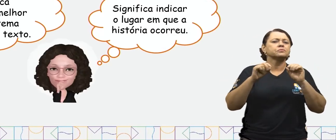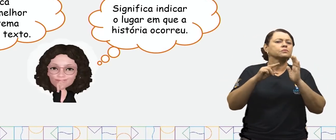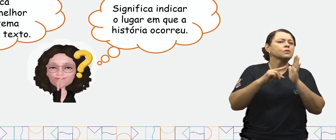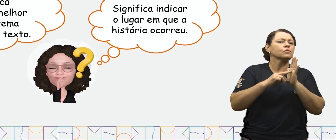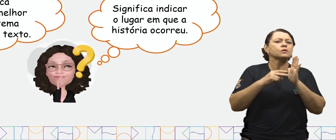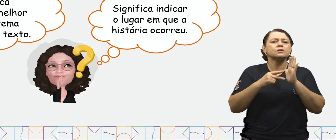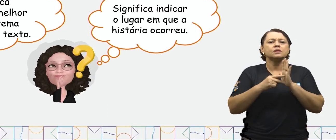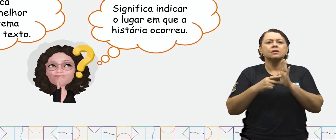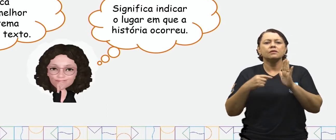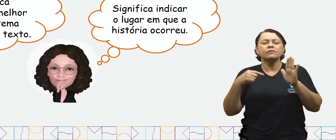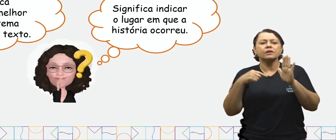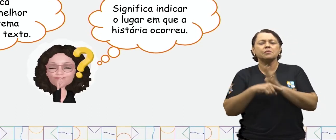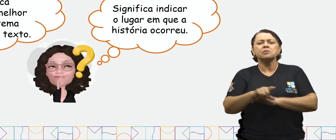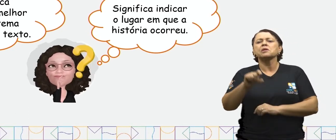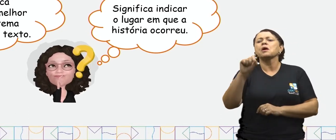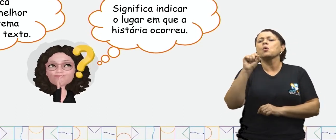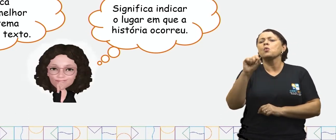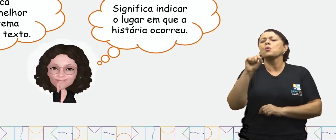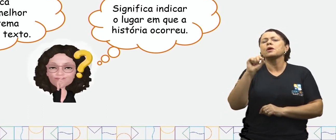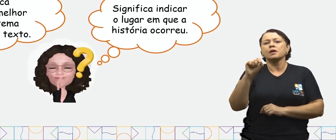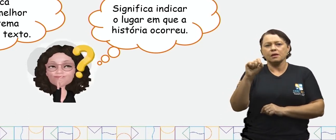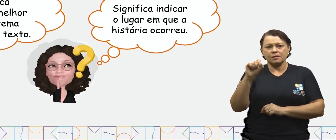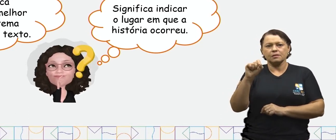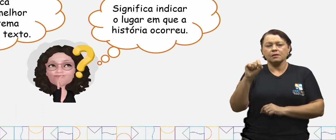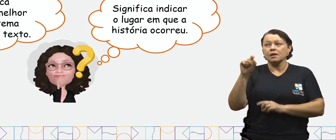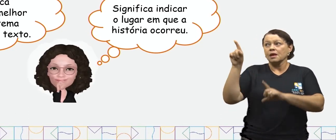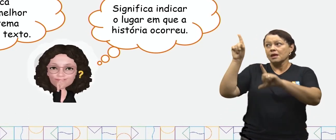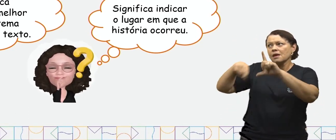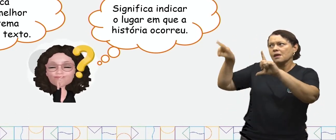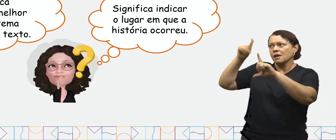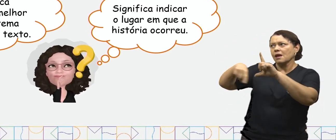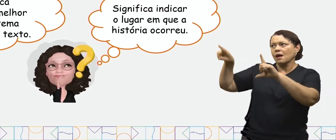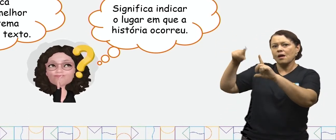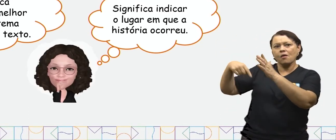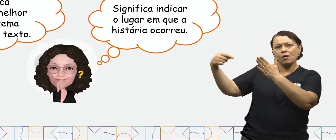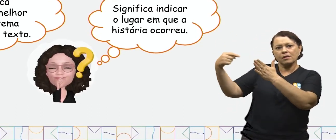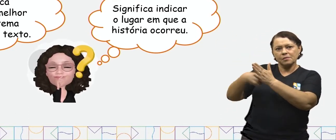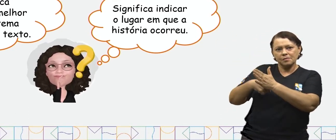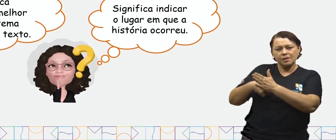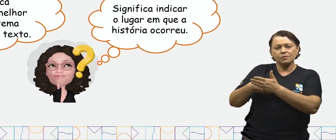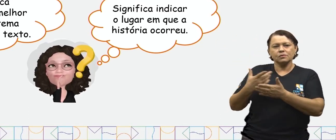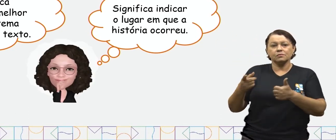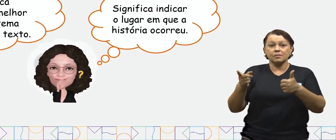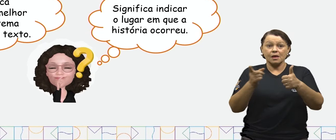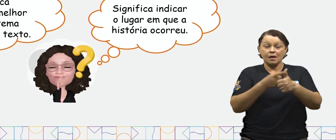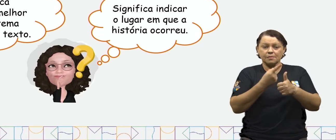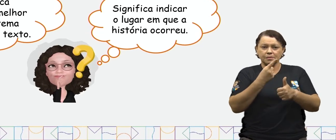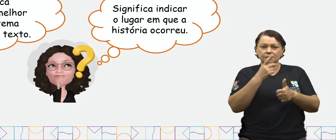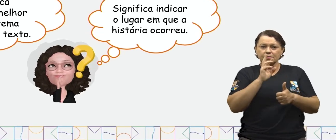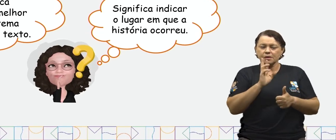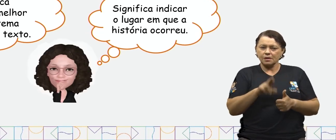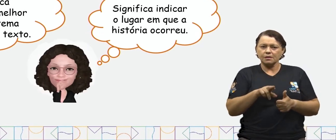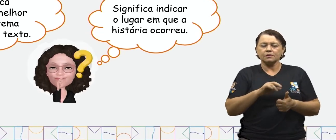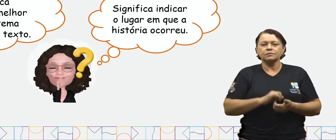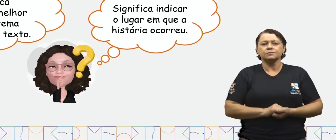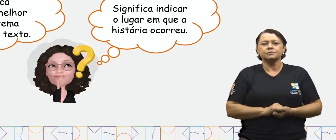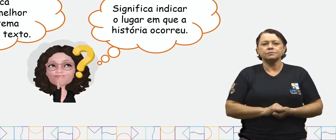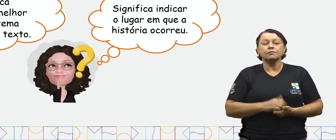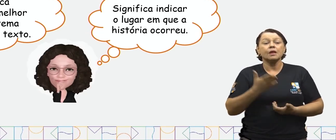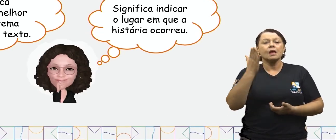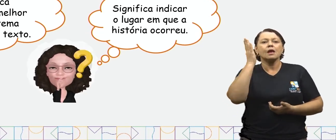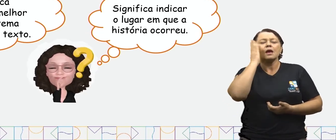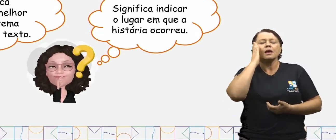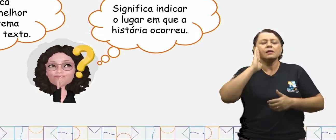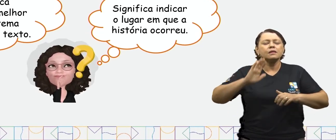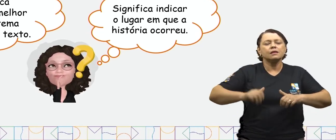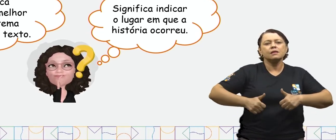Letra B. O que significa a pergunta "o quê?", feita pela roda de narrativas? A primeira